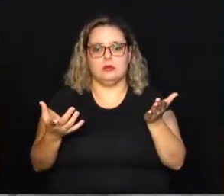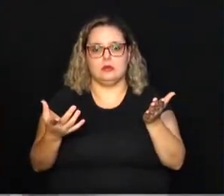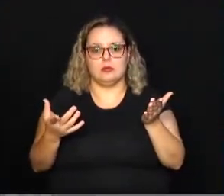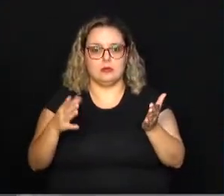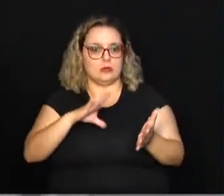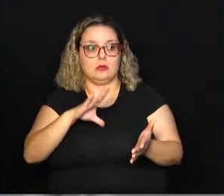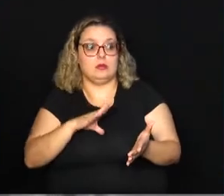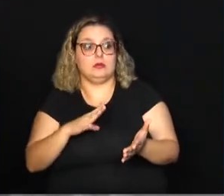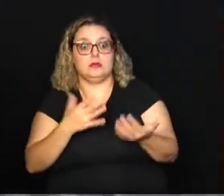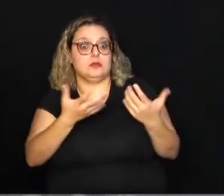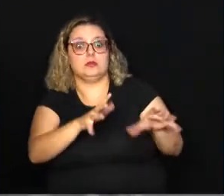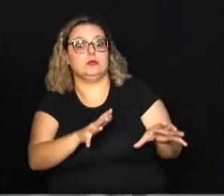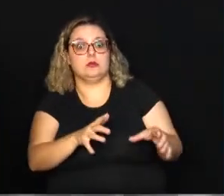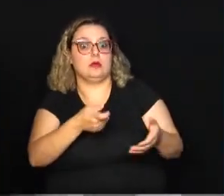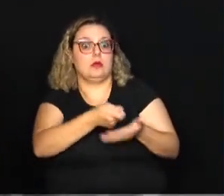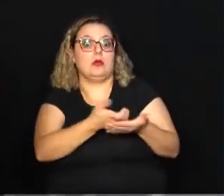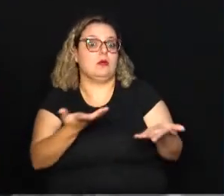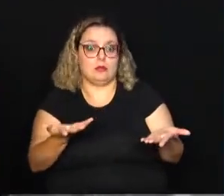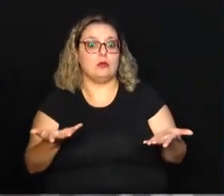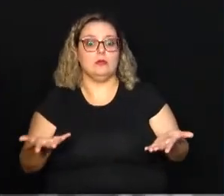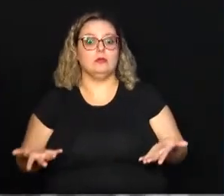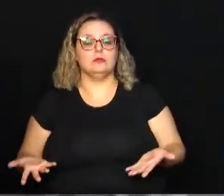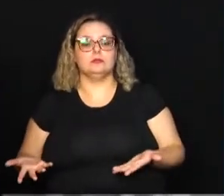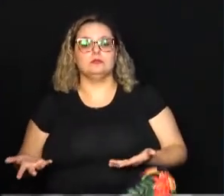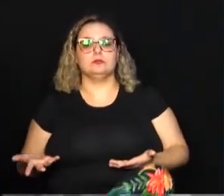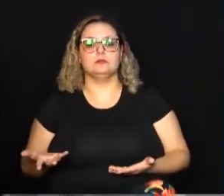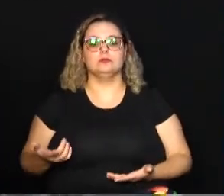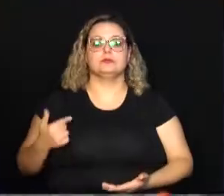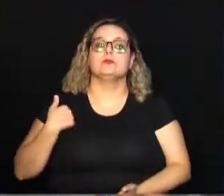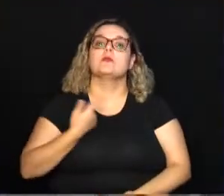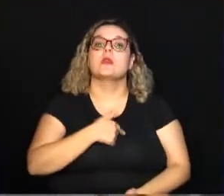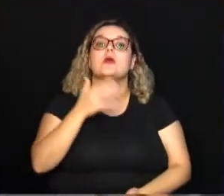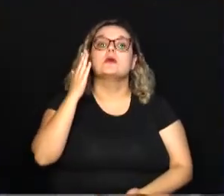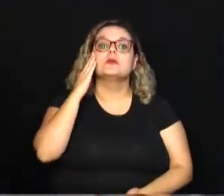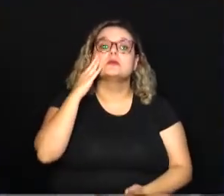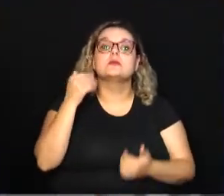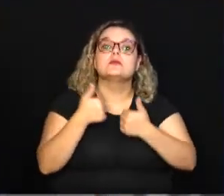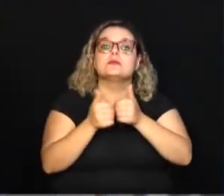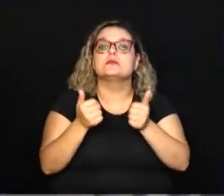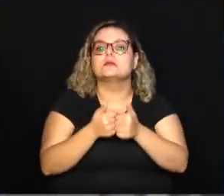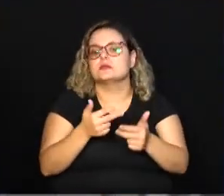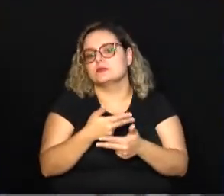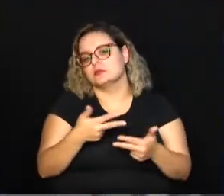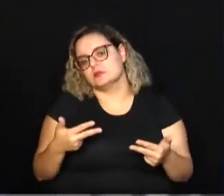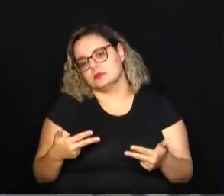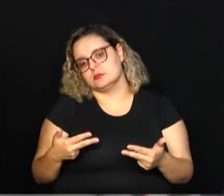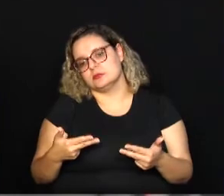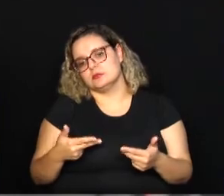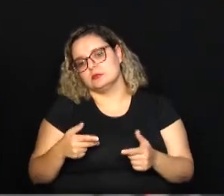não cumprir. Assim, a gente então, assim, por exemplo, nós sabemos que o ônibus ou transporte público, apesar de